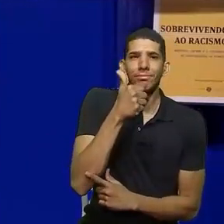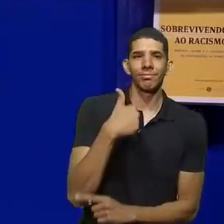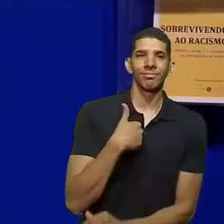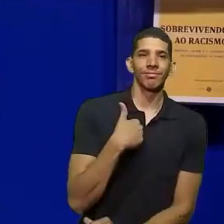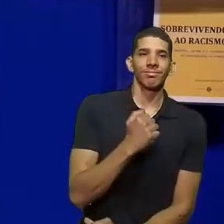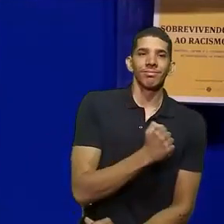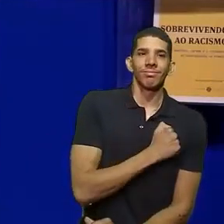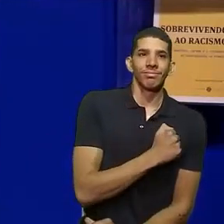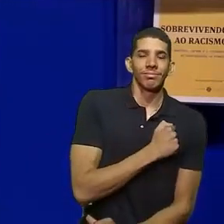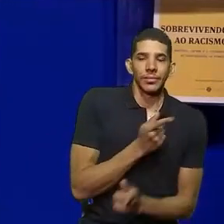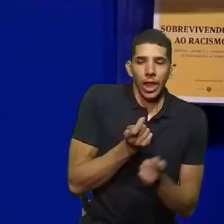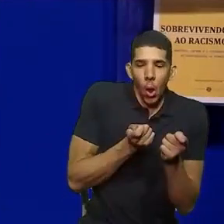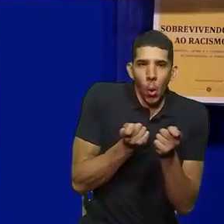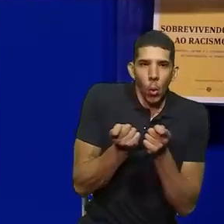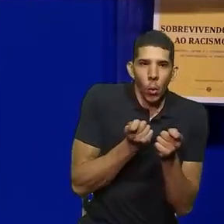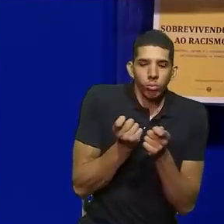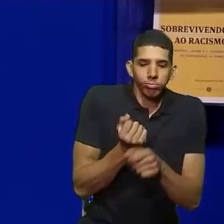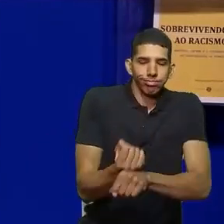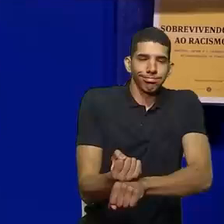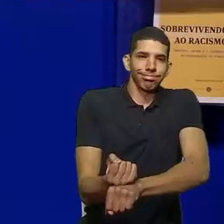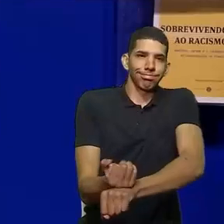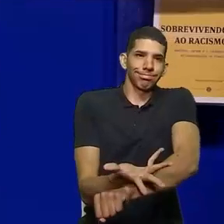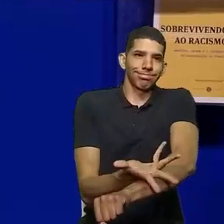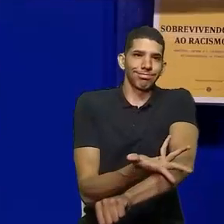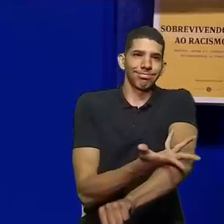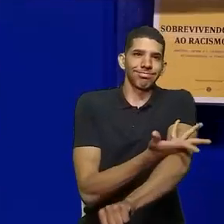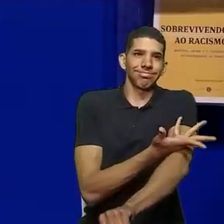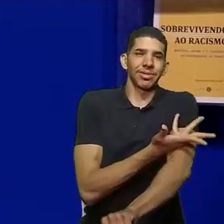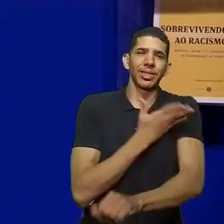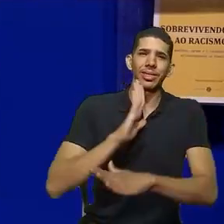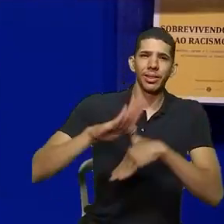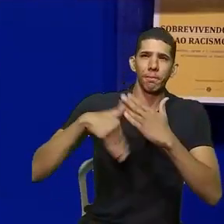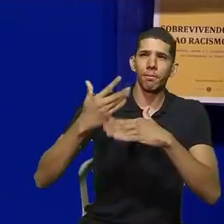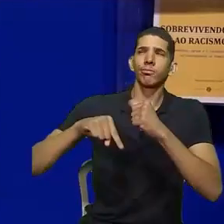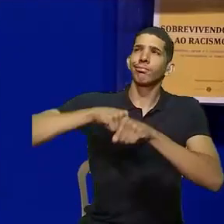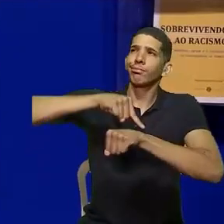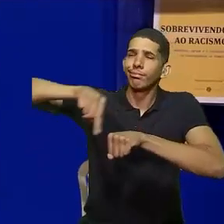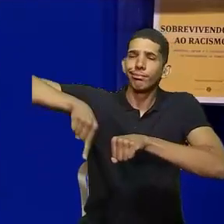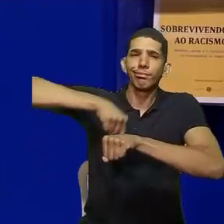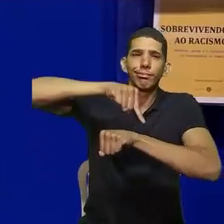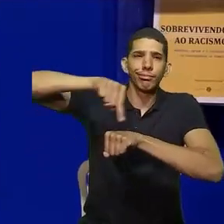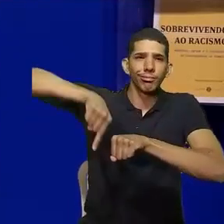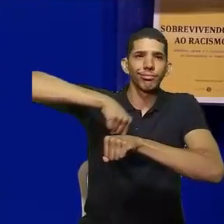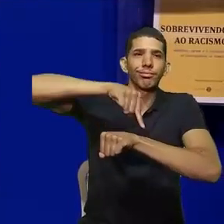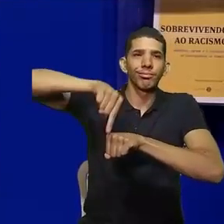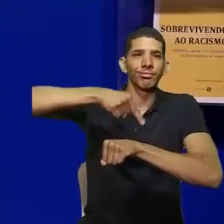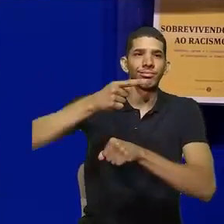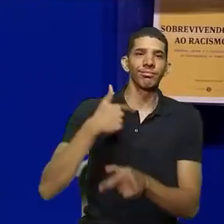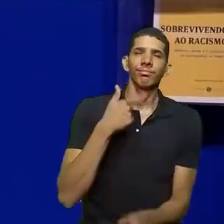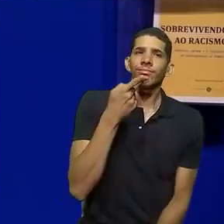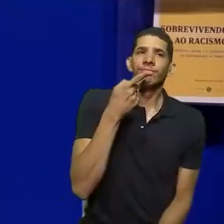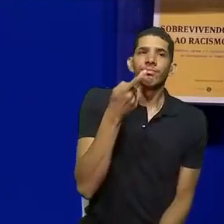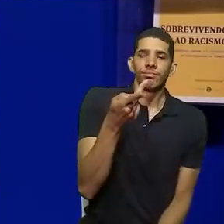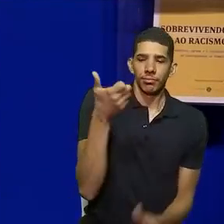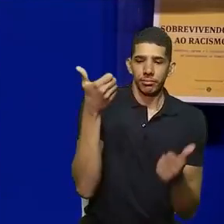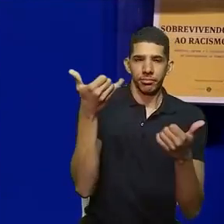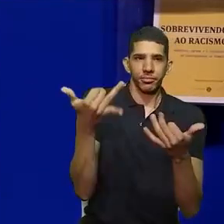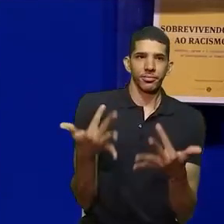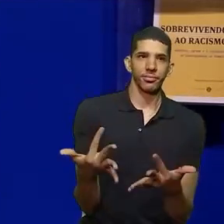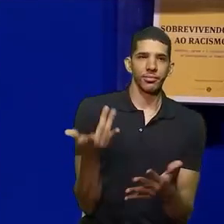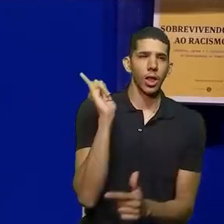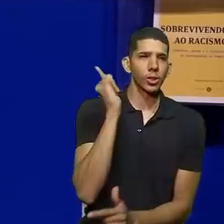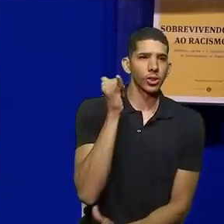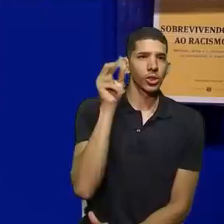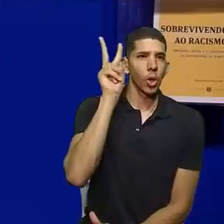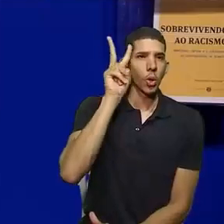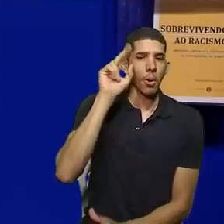esta frase de Dona Rosinha. Lá pelas tantas, Dona Rosinha pede a palavra e conta sua história, marcada pela pobreza